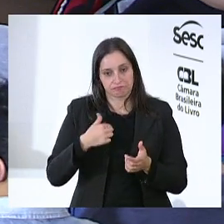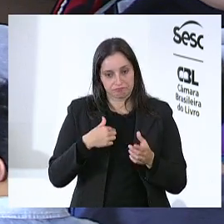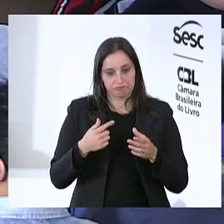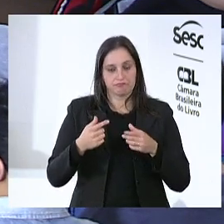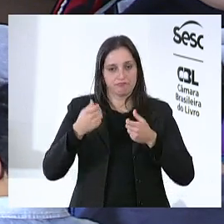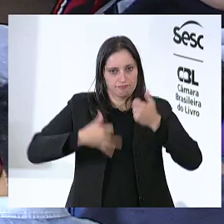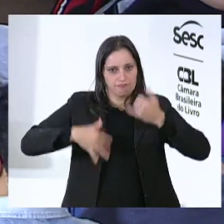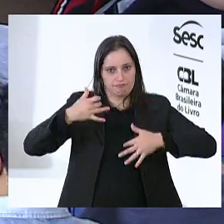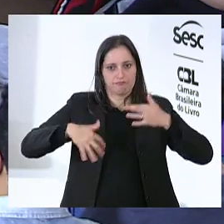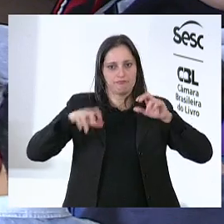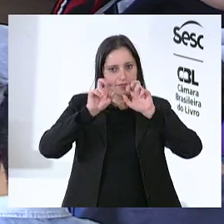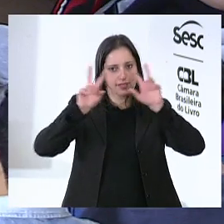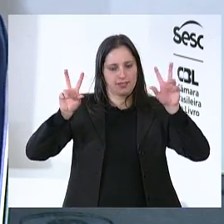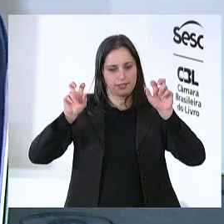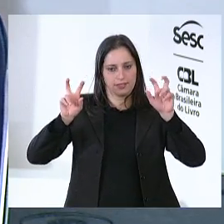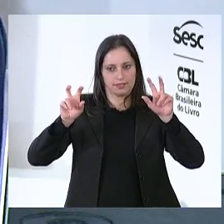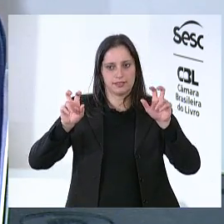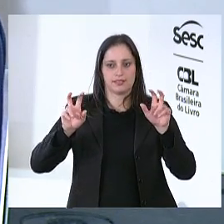né?